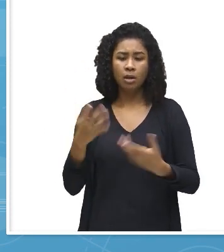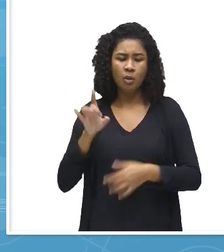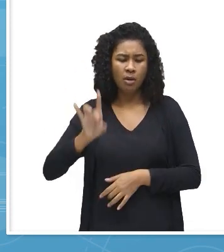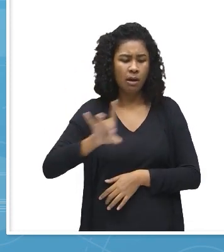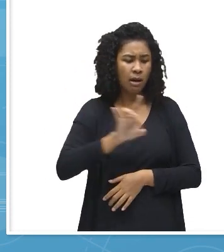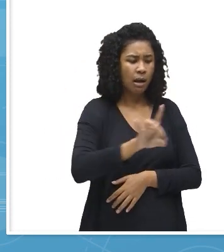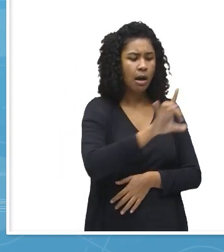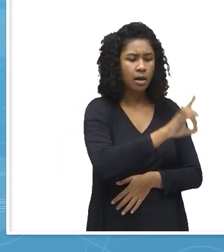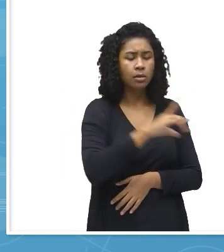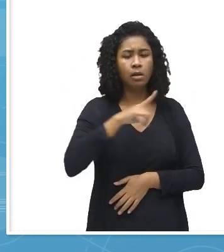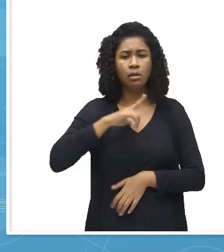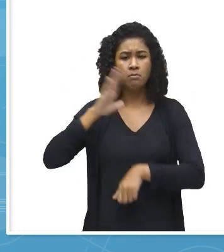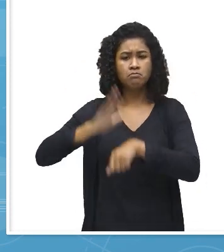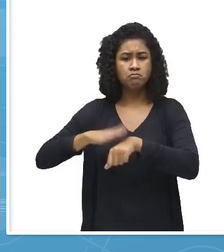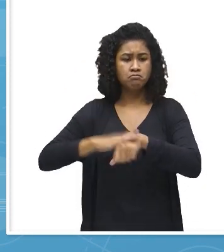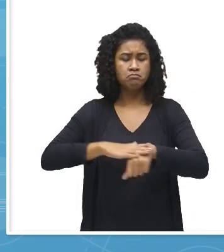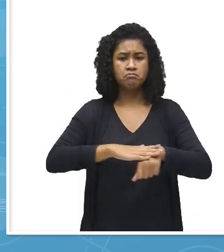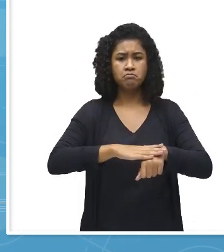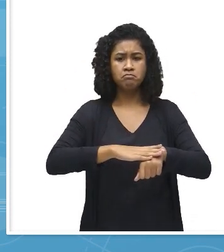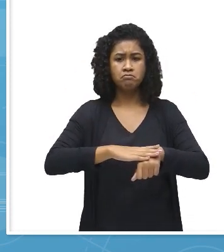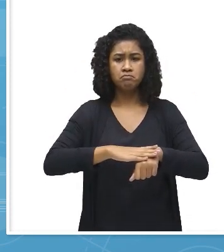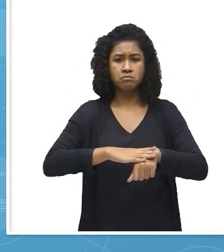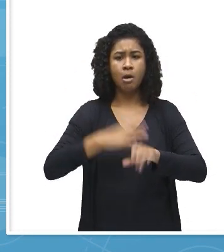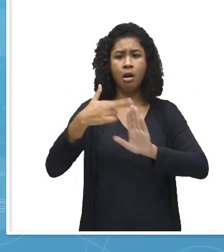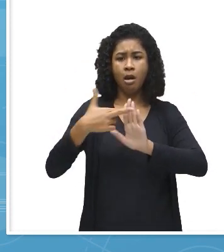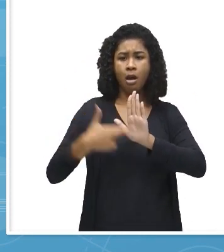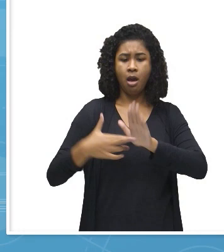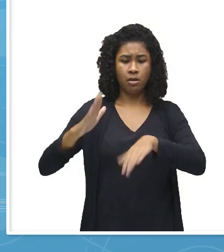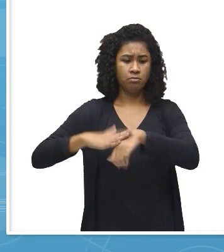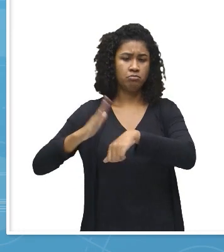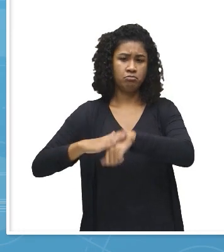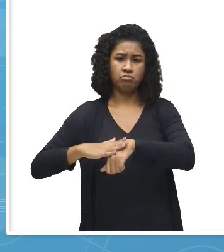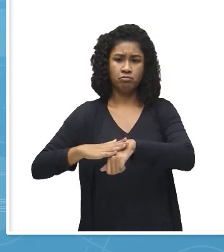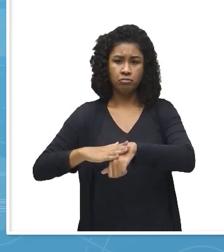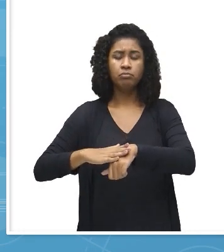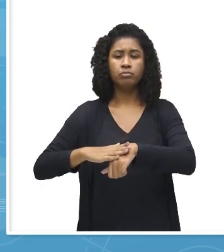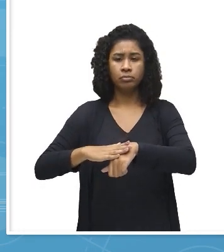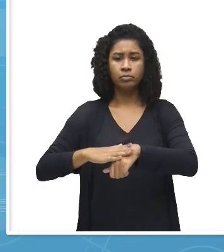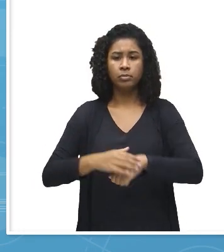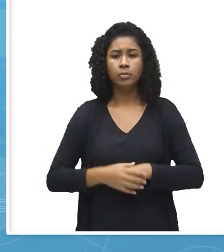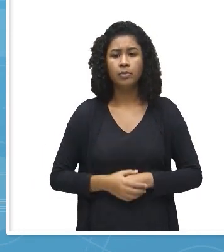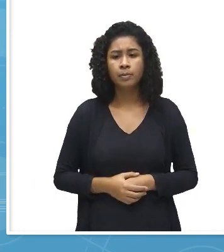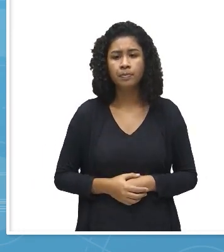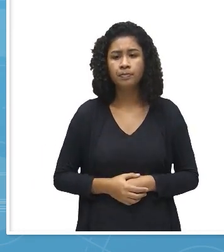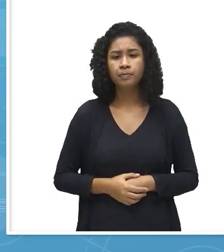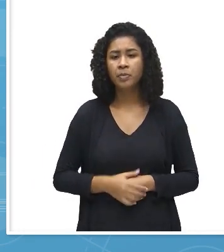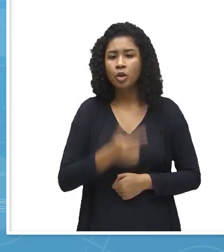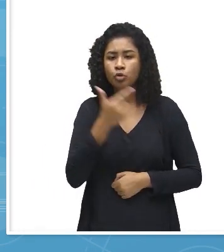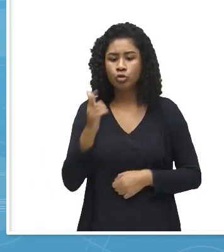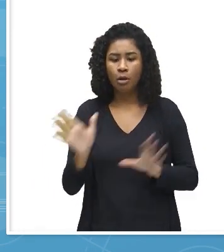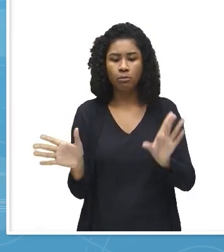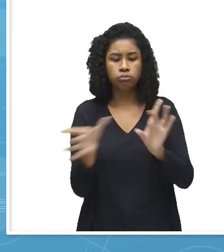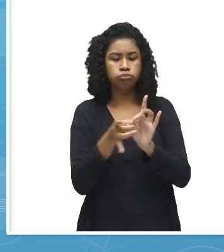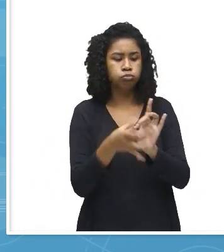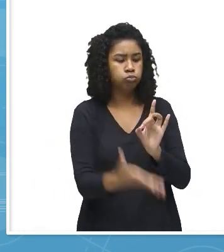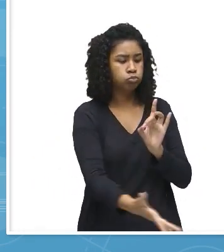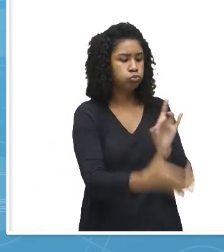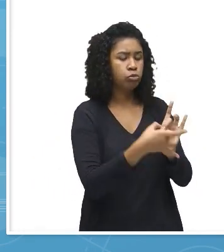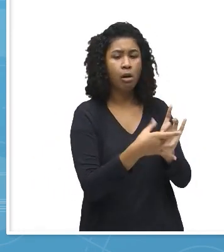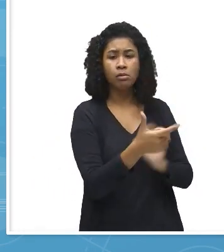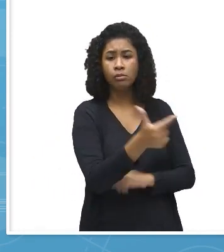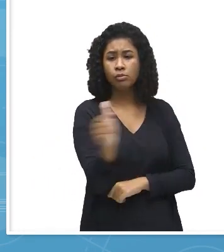era individualizada. Ela tinha essa autonomia. Elas não estavam interligadas às tribos. Elas